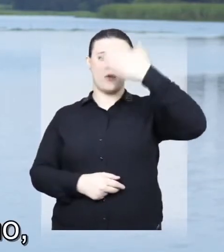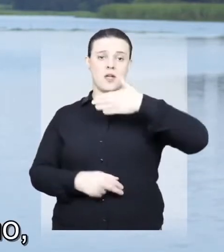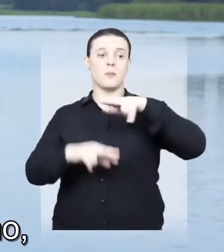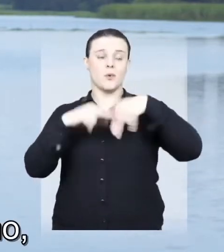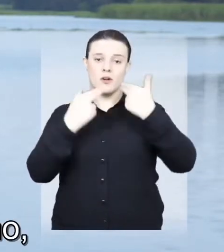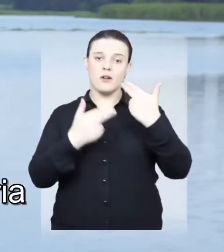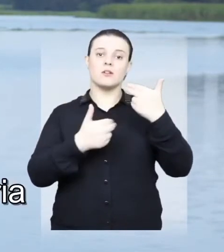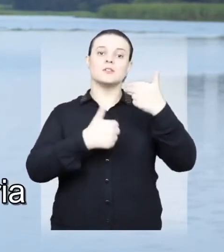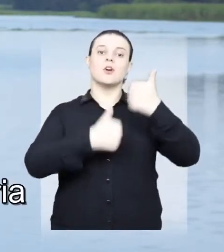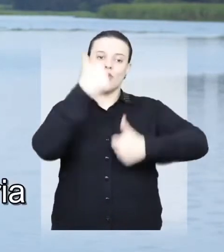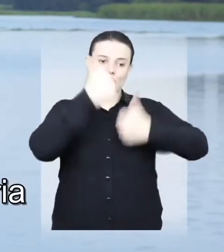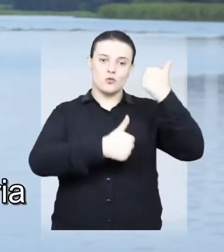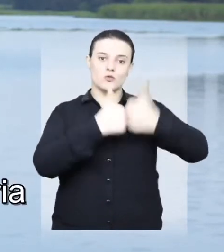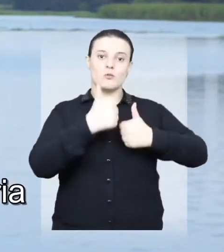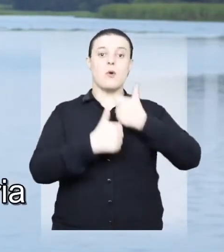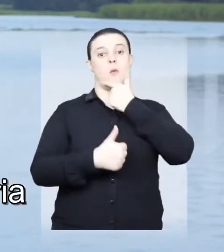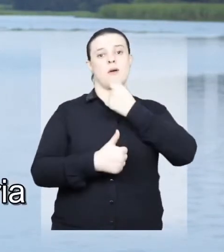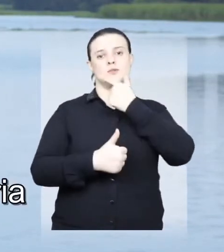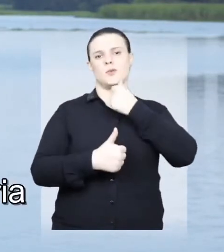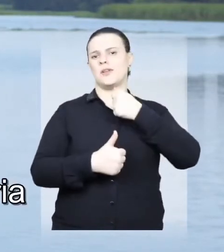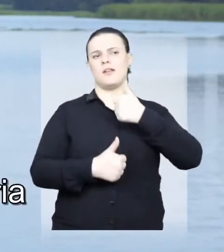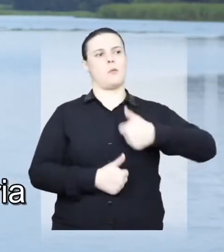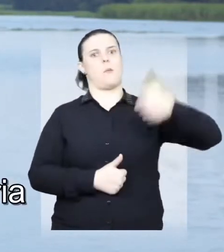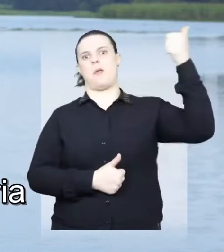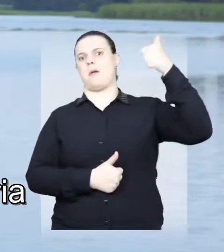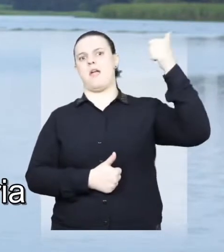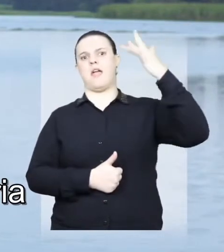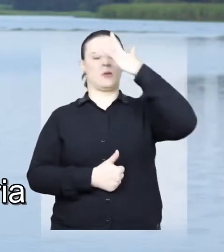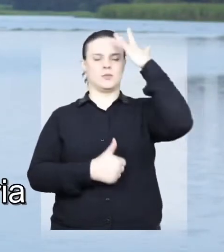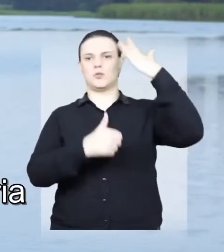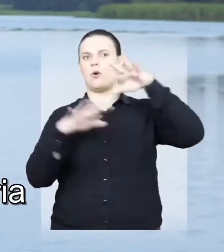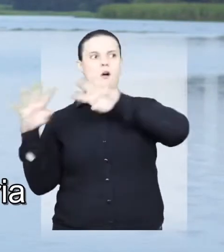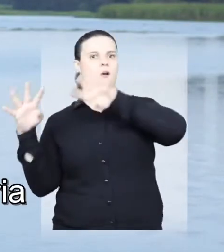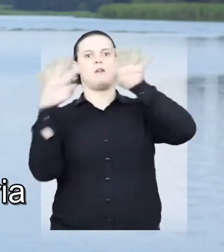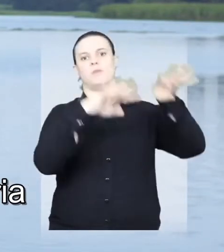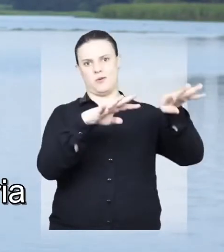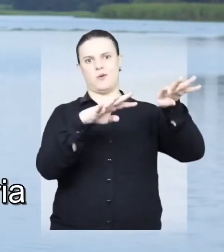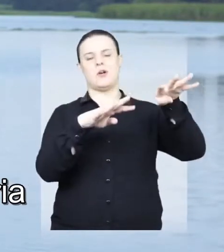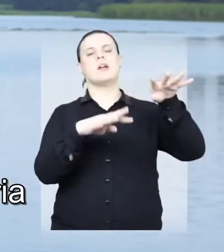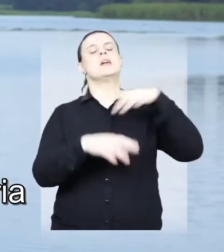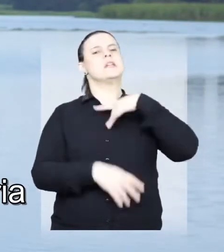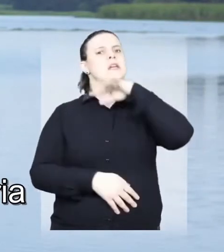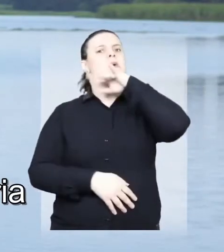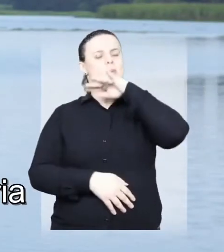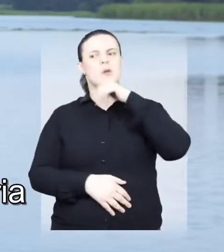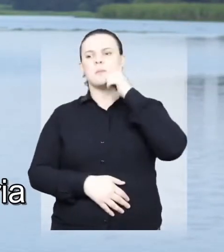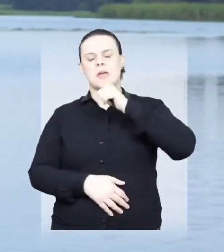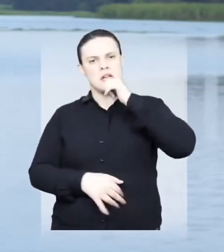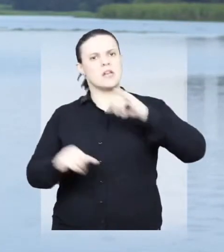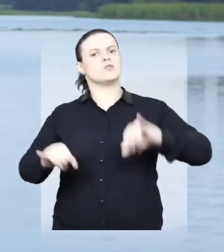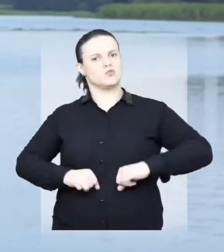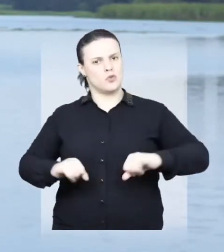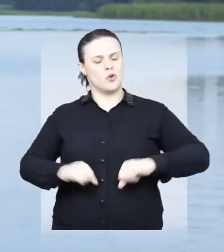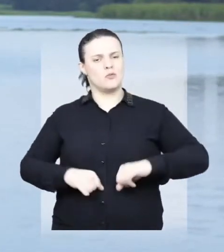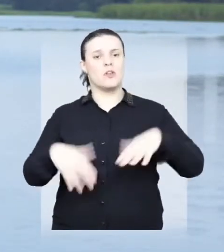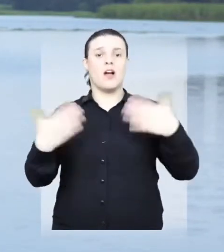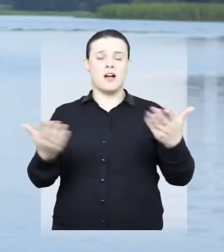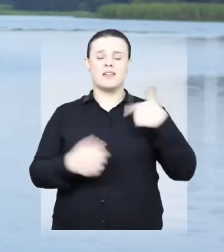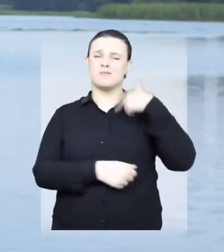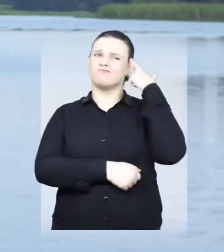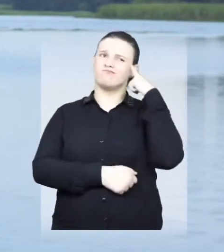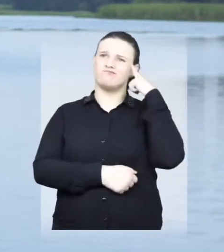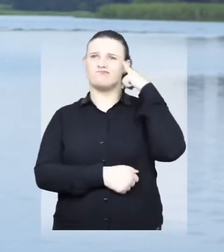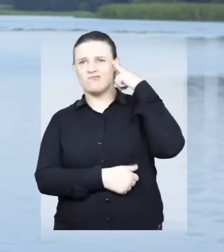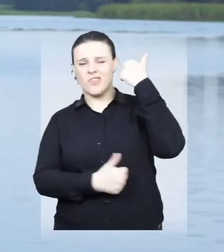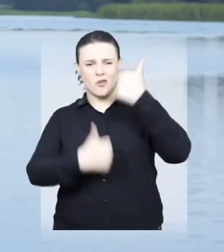futebol masculino, mesmo que hoje é uma indústria que ela é cruel, né, para as meninas. Então eu falei assim, bom,